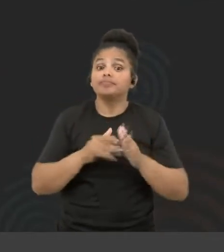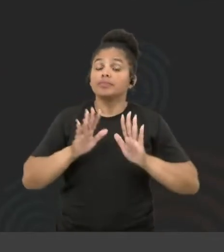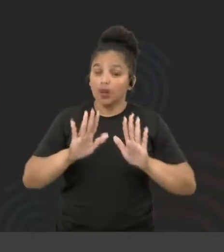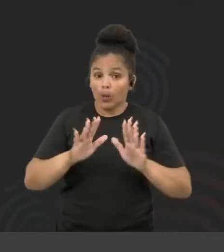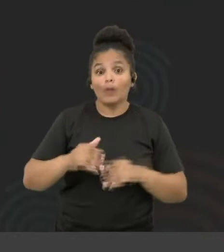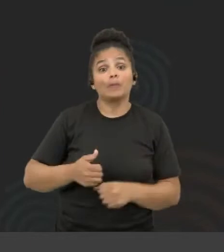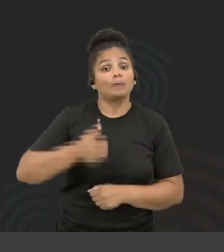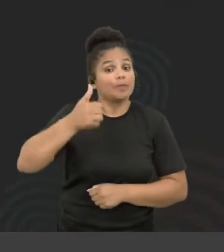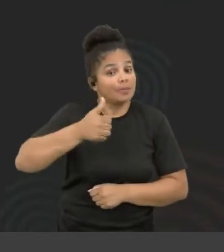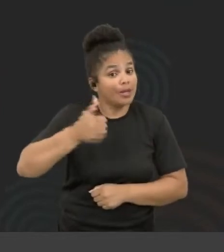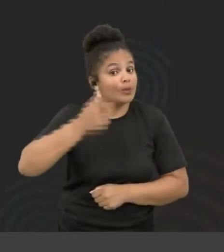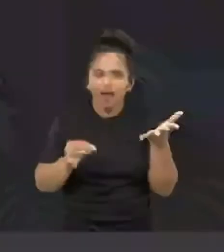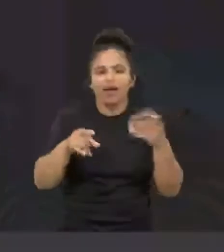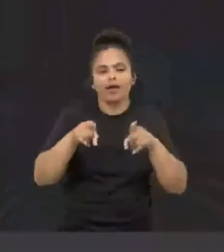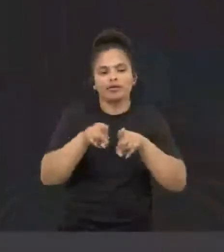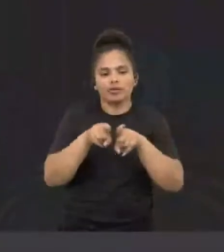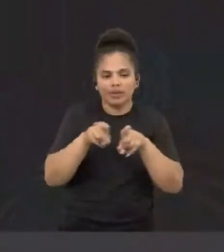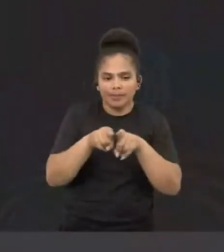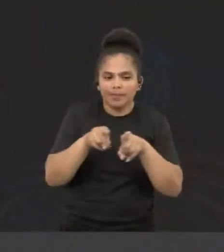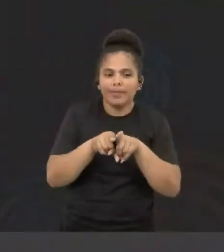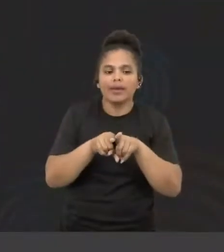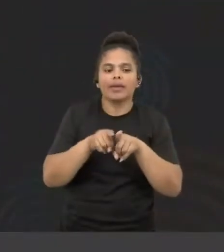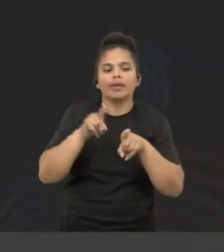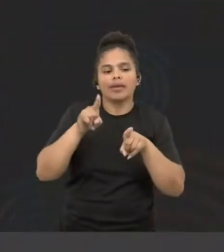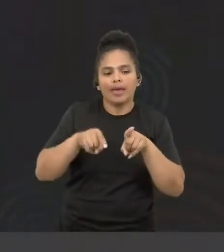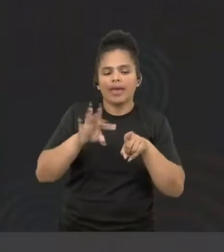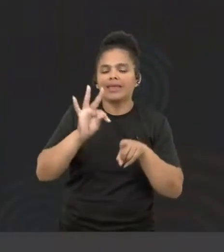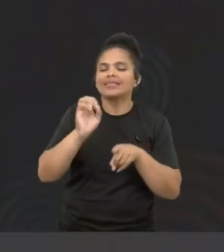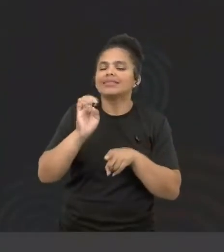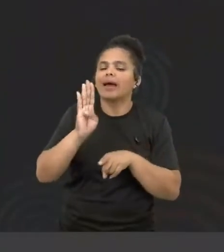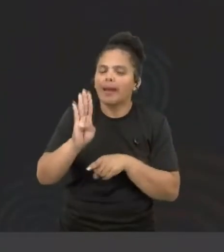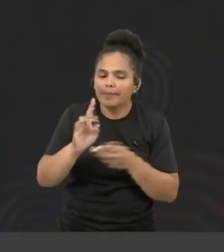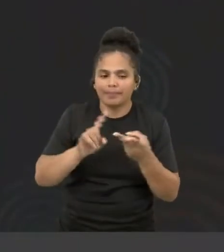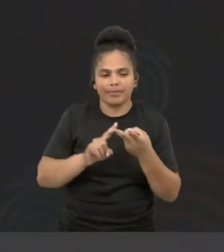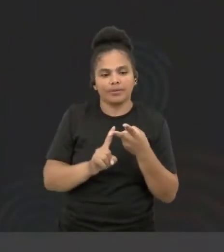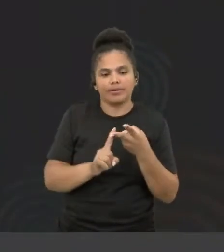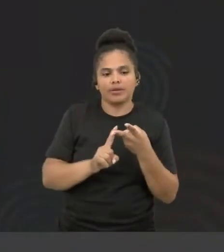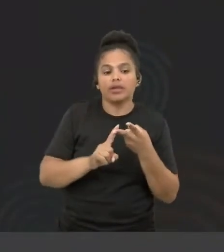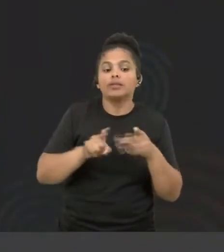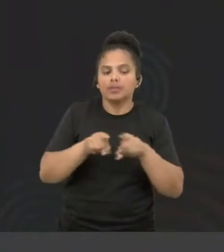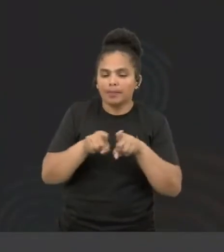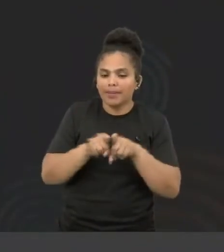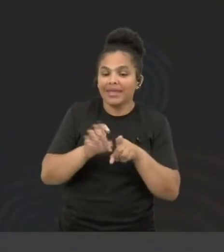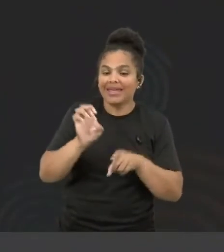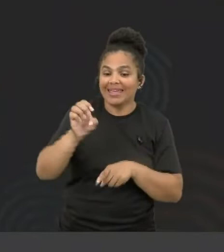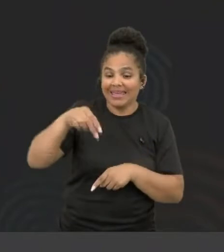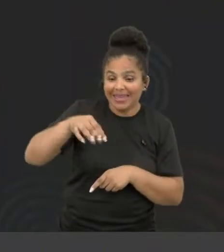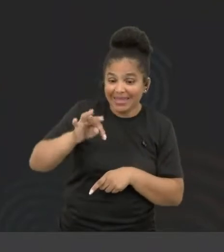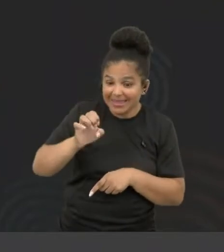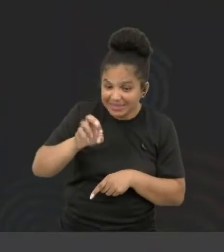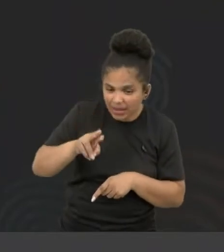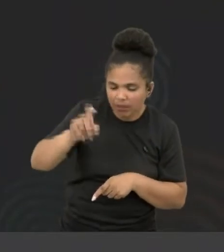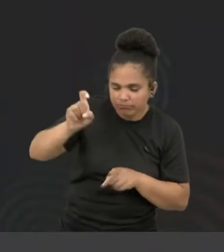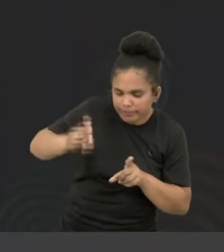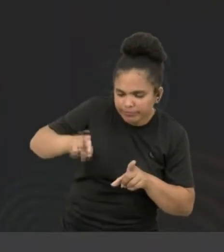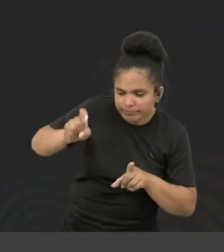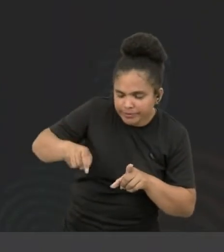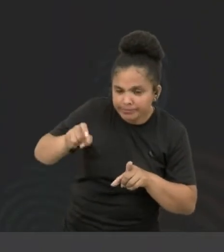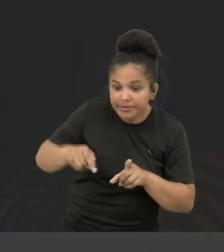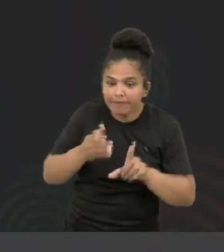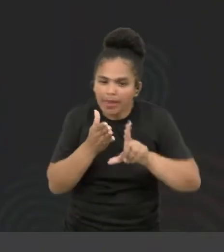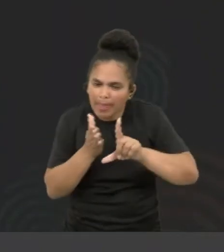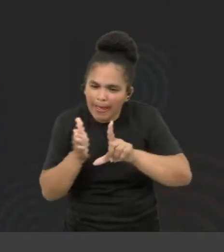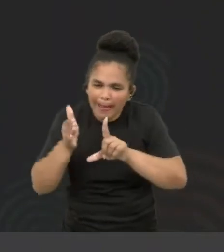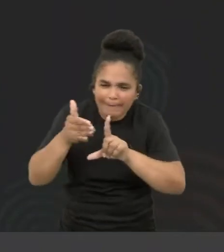quando a gente fala de barreiras de acesso, você navega de volta, com o Enter você ativa controles interativos, com a barra de